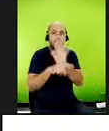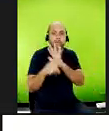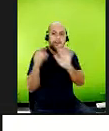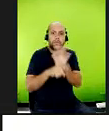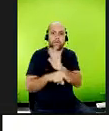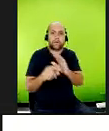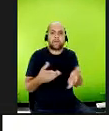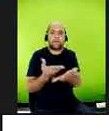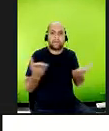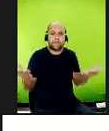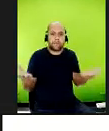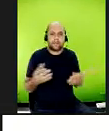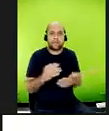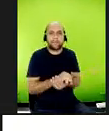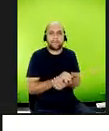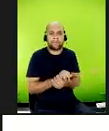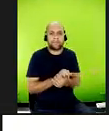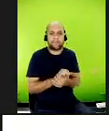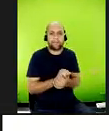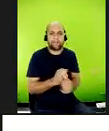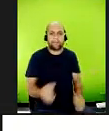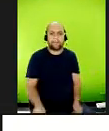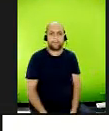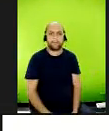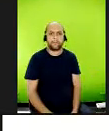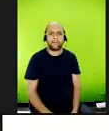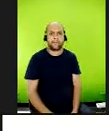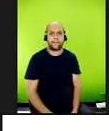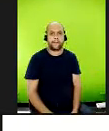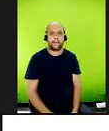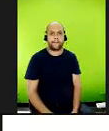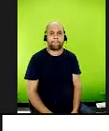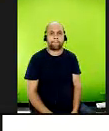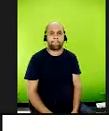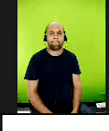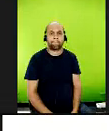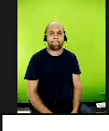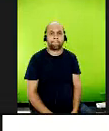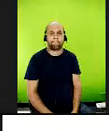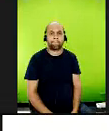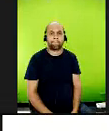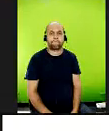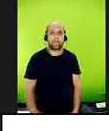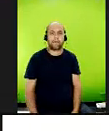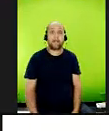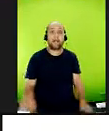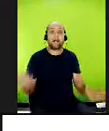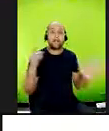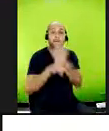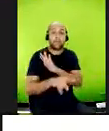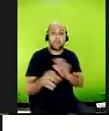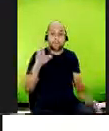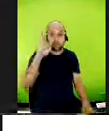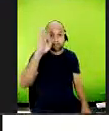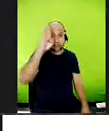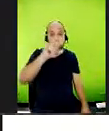vai tentar responder na medida do possível cobrado bora simbora meu povo é a pergunta que paira é o que que a gente vai fazer